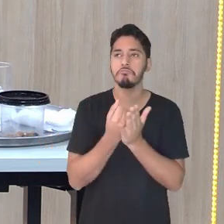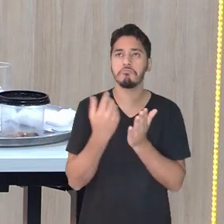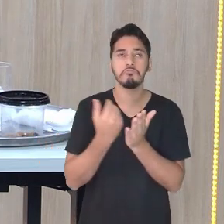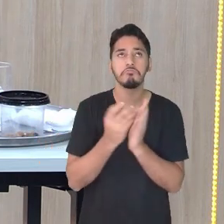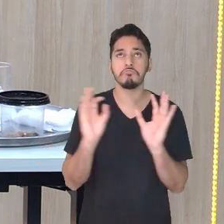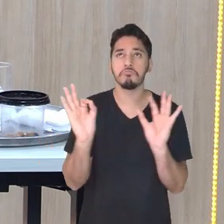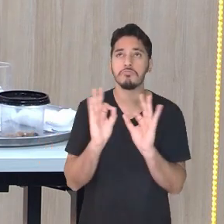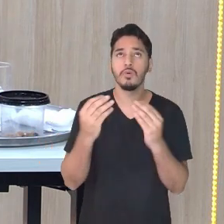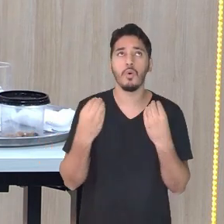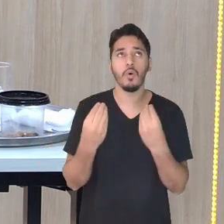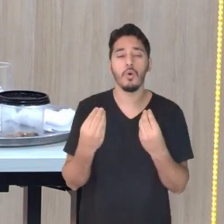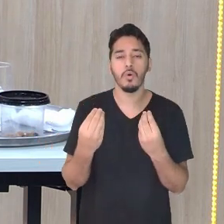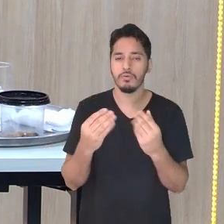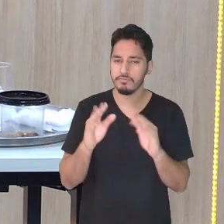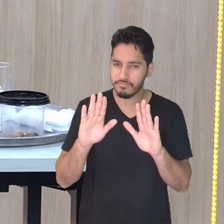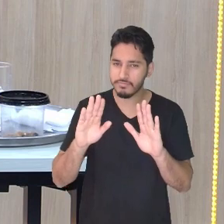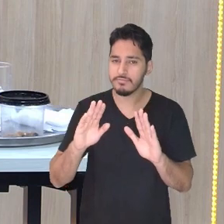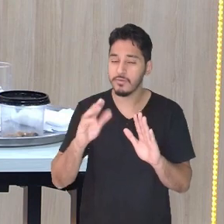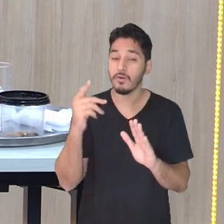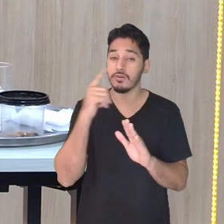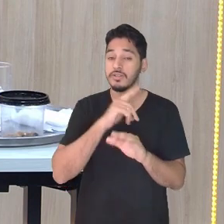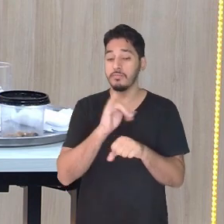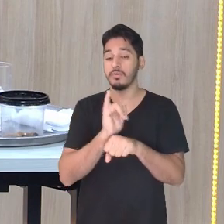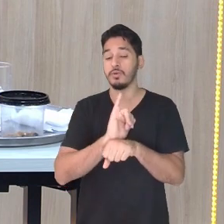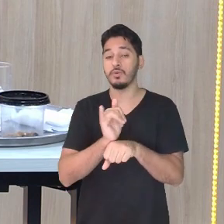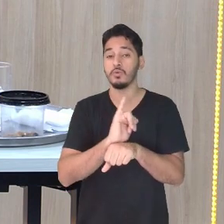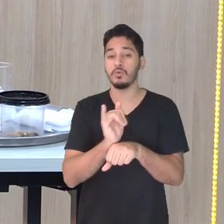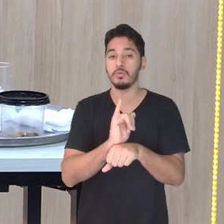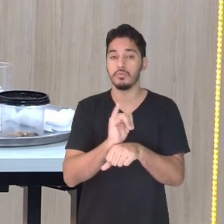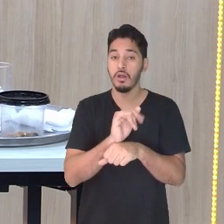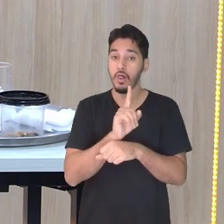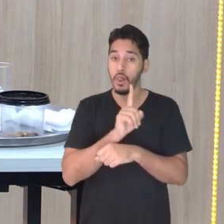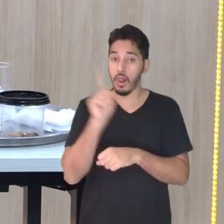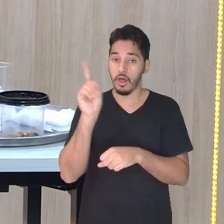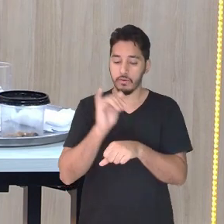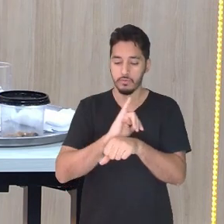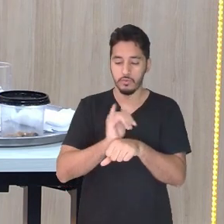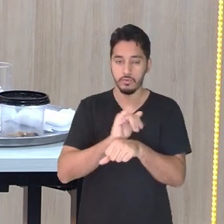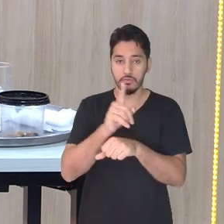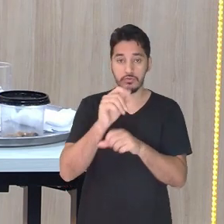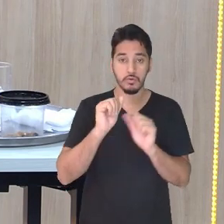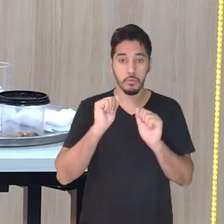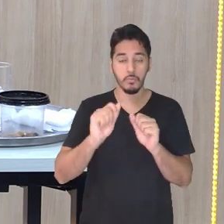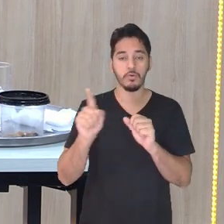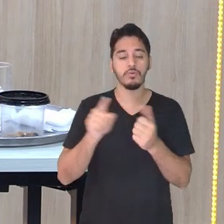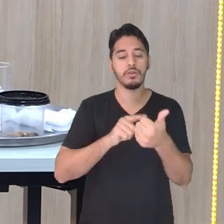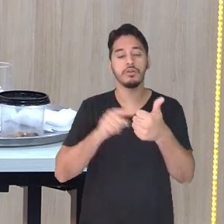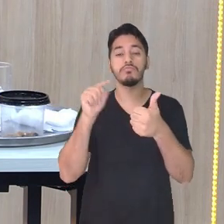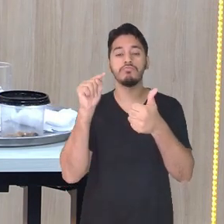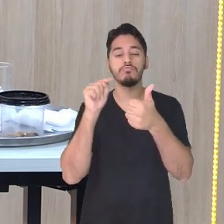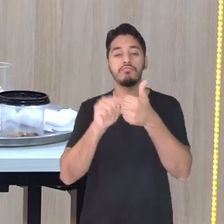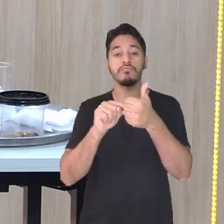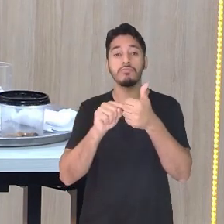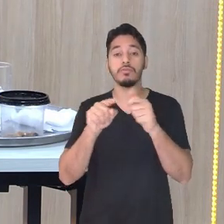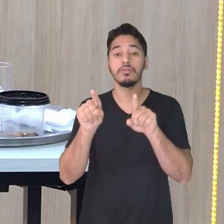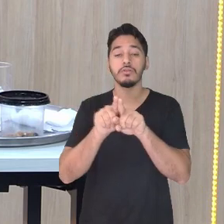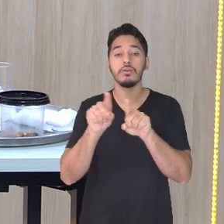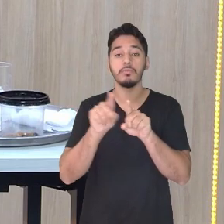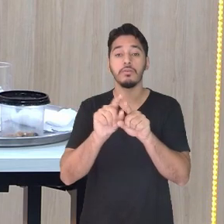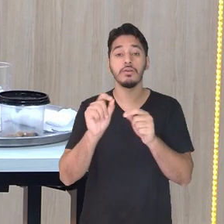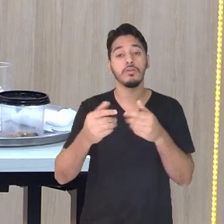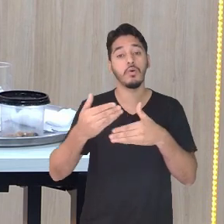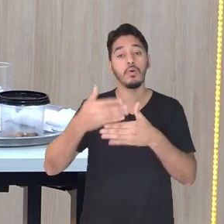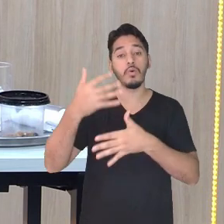poder assistir essa aula pelo YouTube. Não esquece que lá no YouTube você pode dar o seu joinha e também fazer o